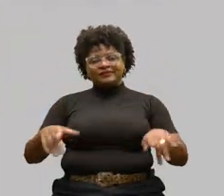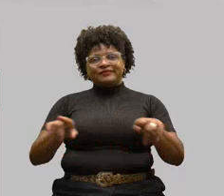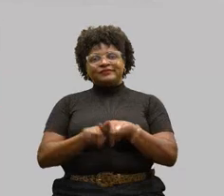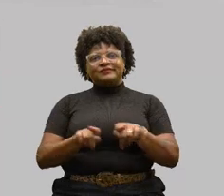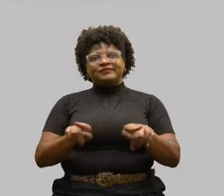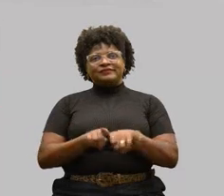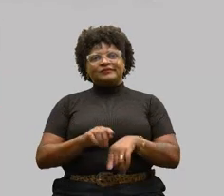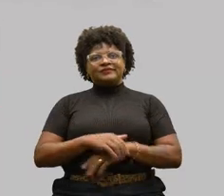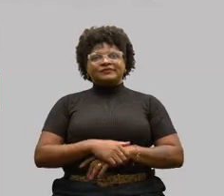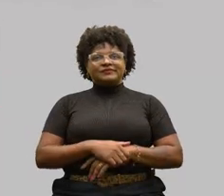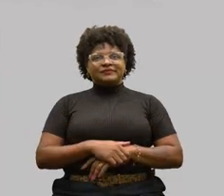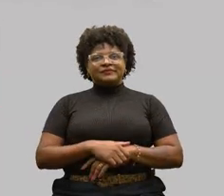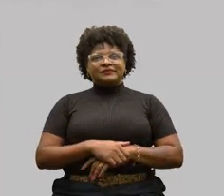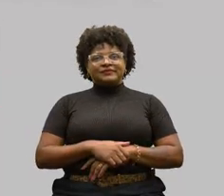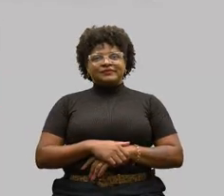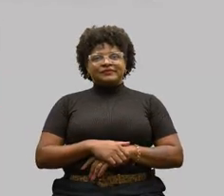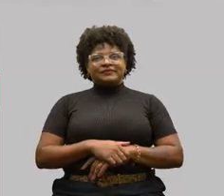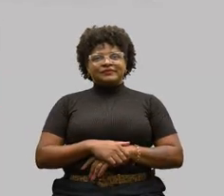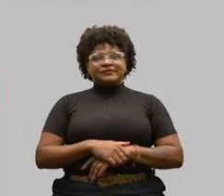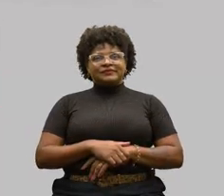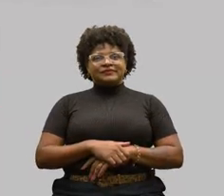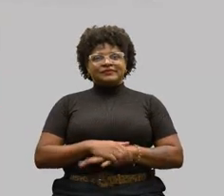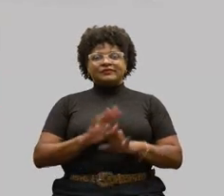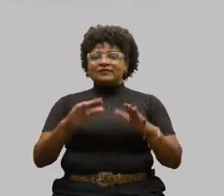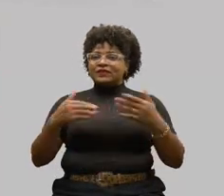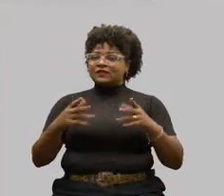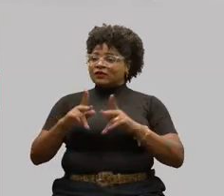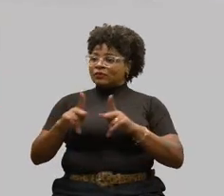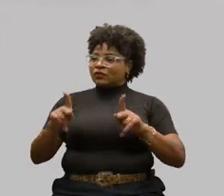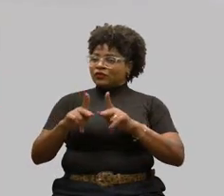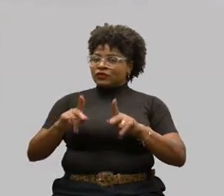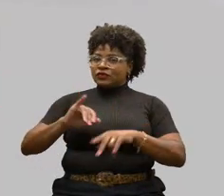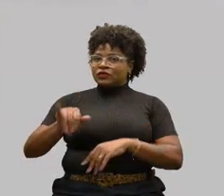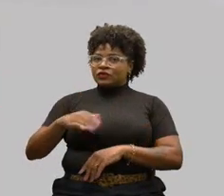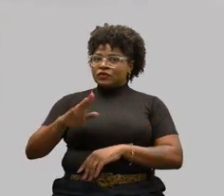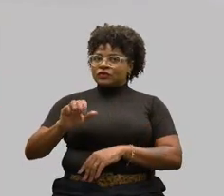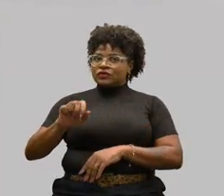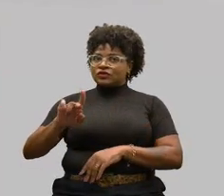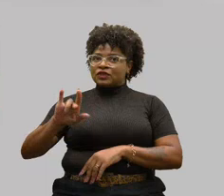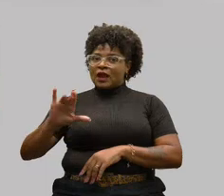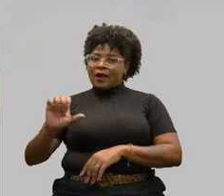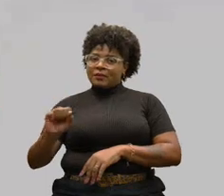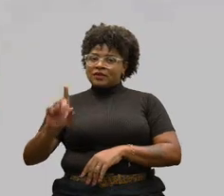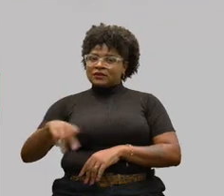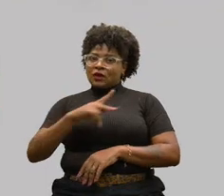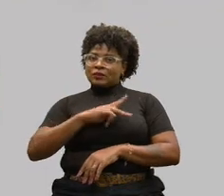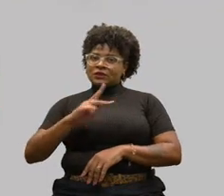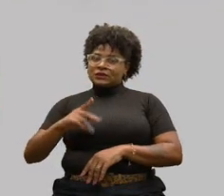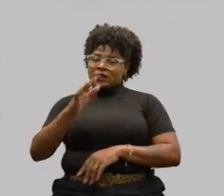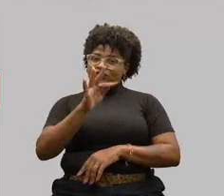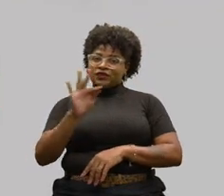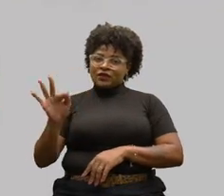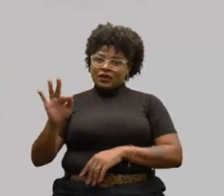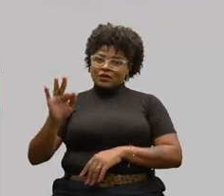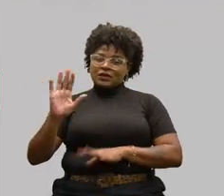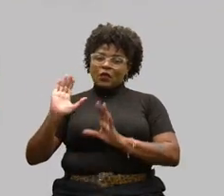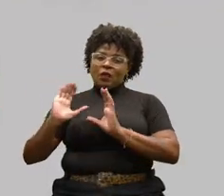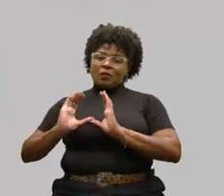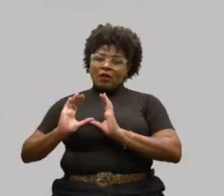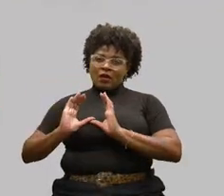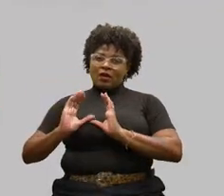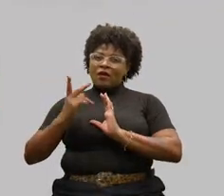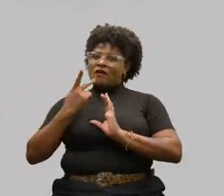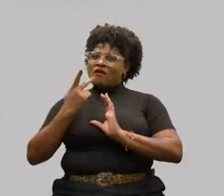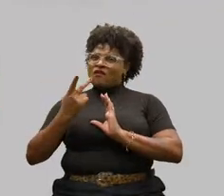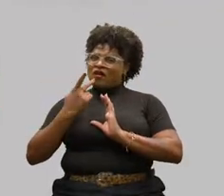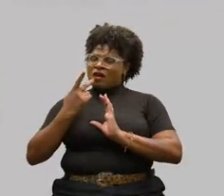é um pouco né o professor Jarbas nosso presidente da Federação das rapaz falou muito bem aí do